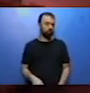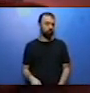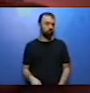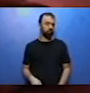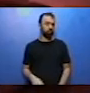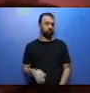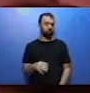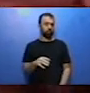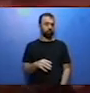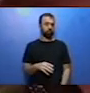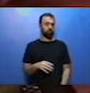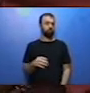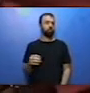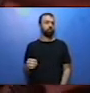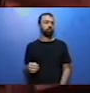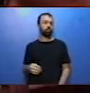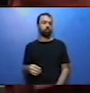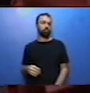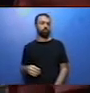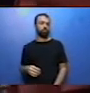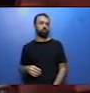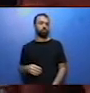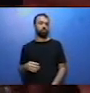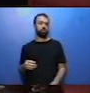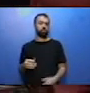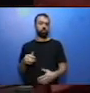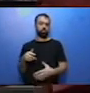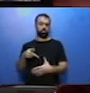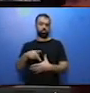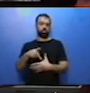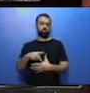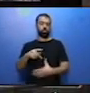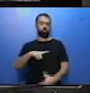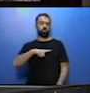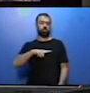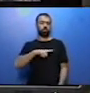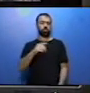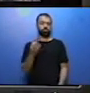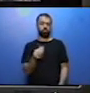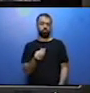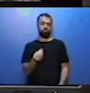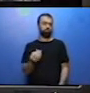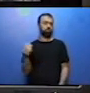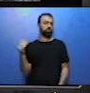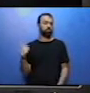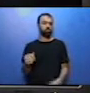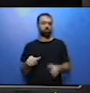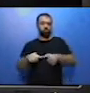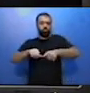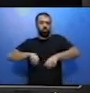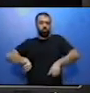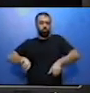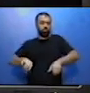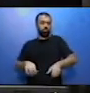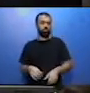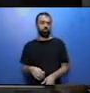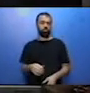branca peixes aves né fonte de proteína os ovos